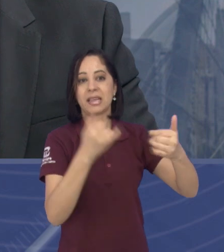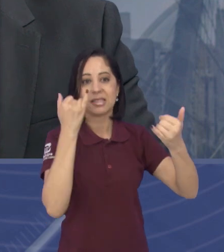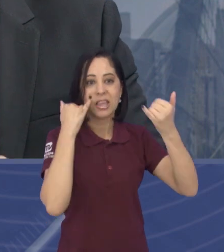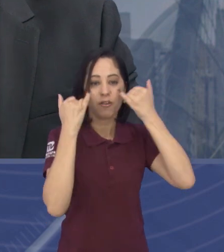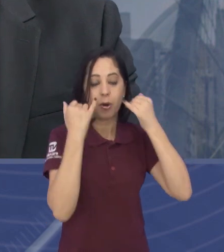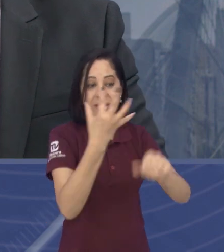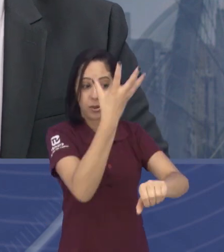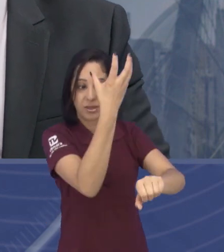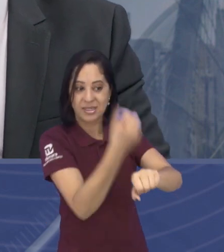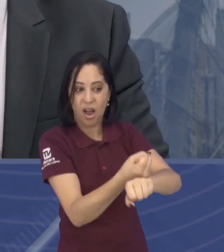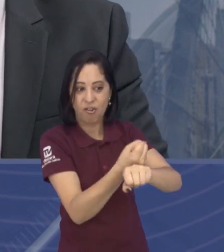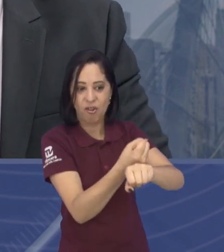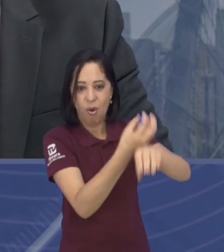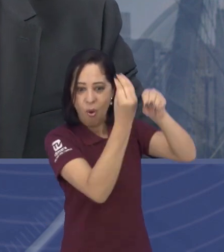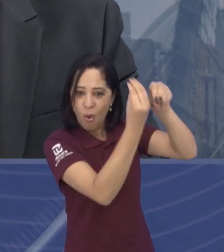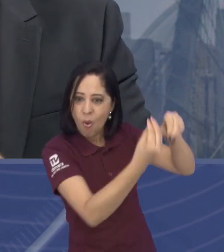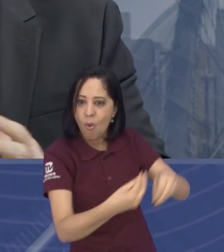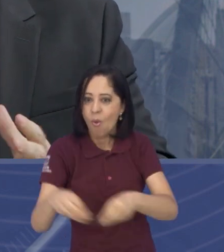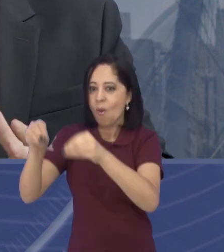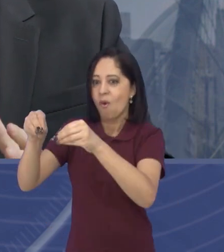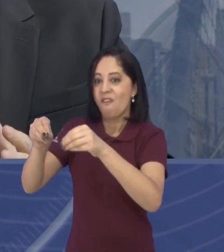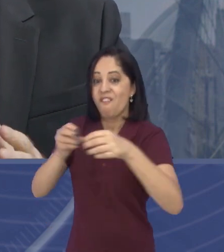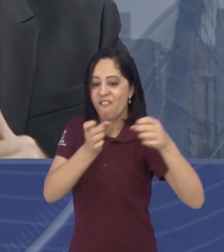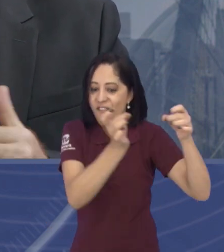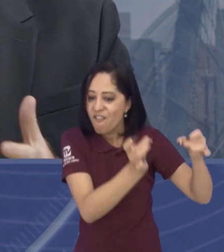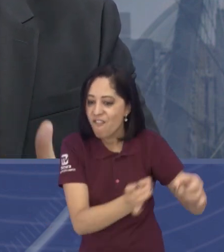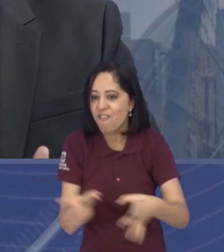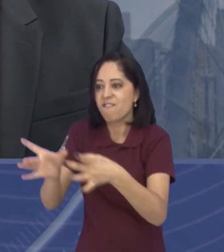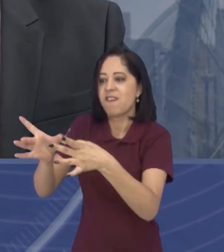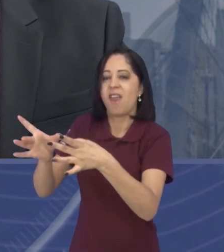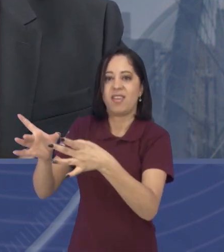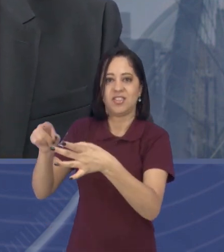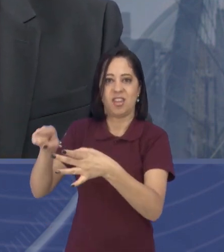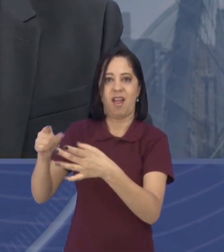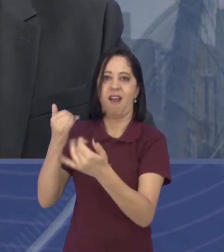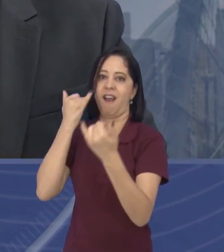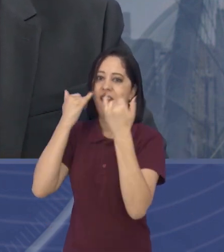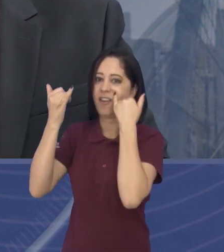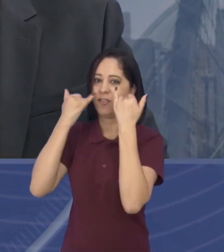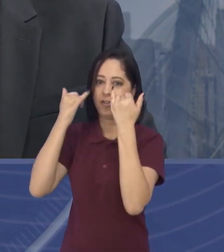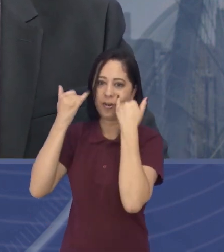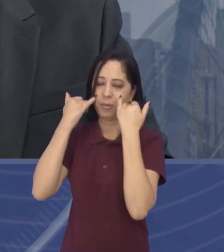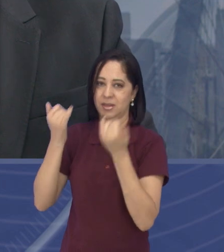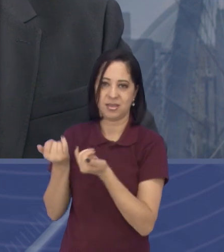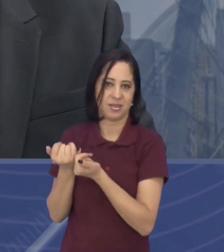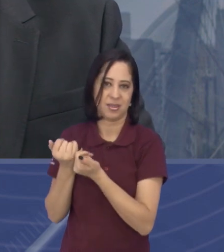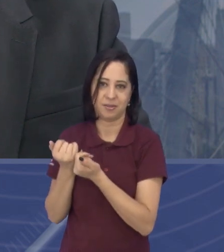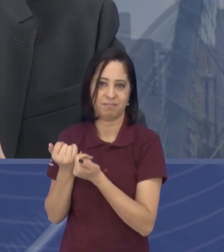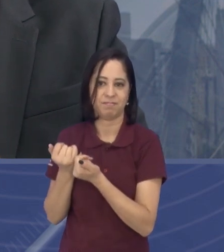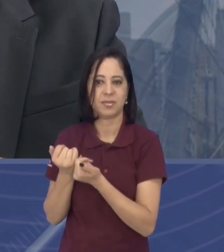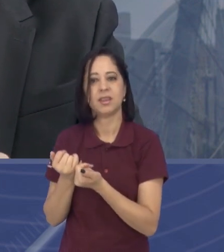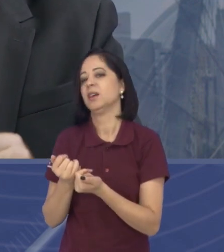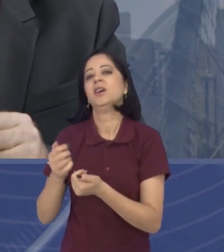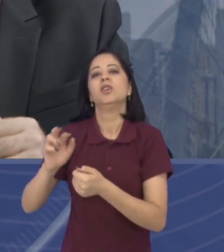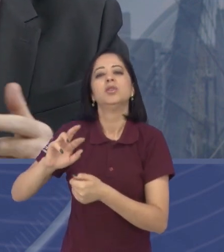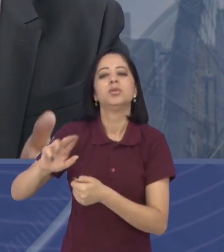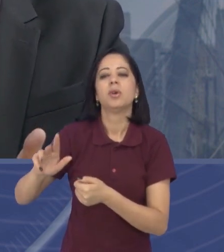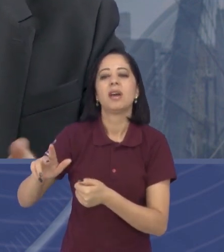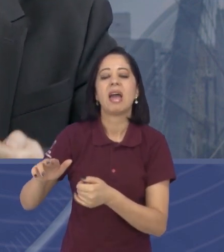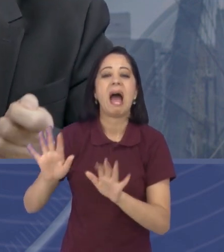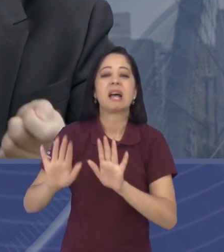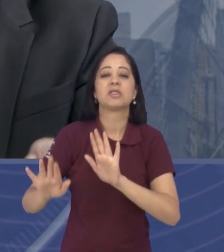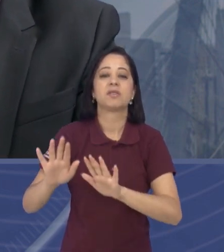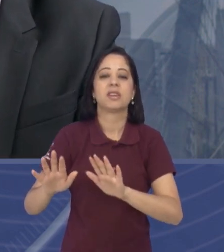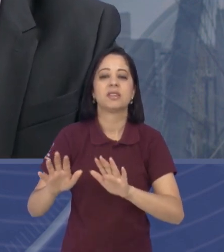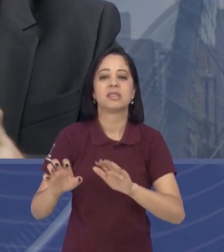dados. Tá legal? Quando uma empresa vende banco de dados, nem sempre é para dar golpe ou para golpista. Muitas das vezes é para alguma outra